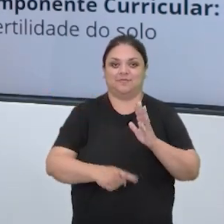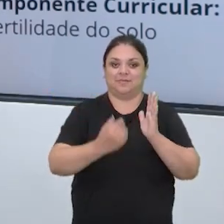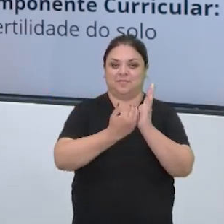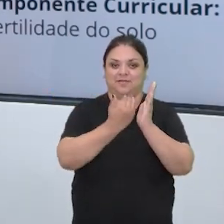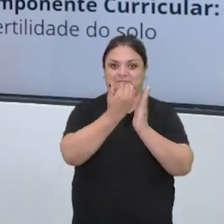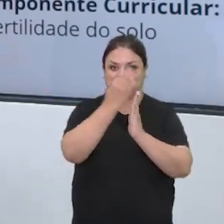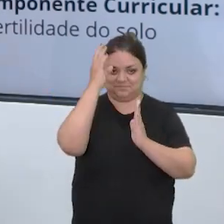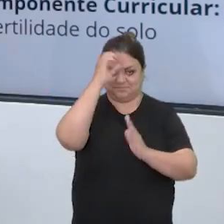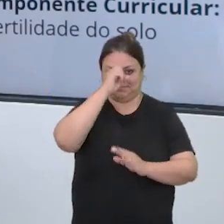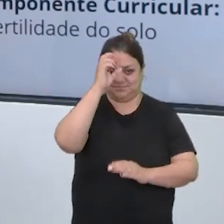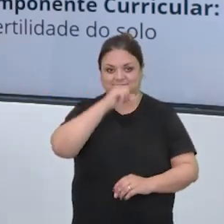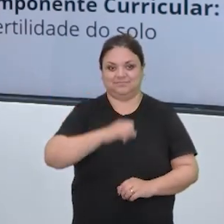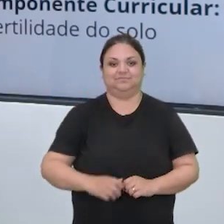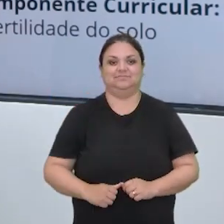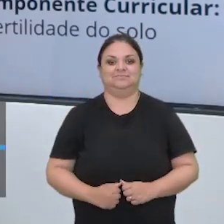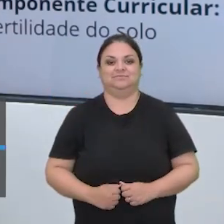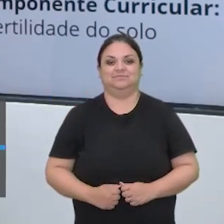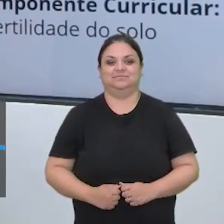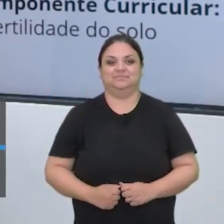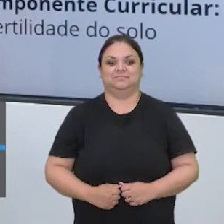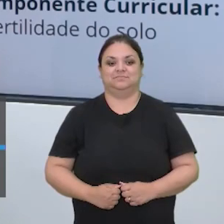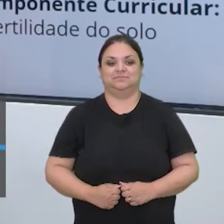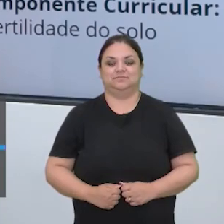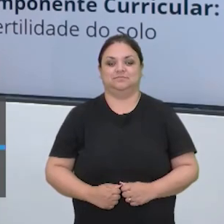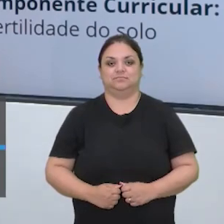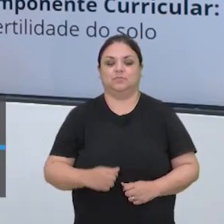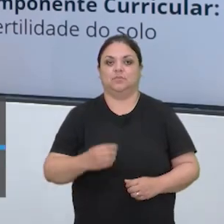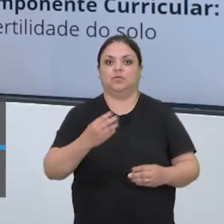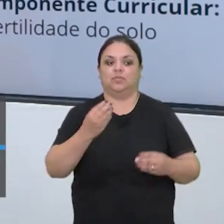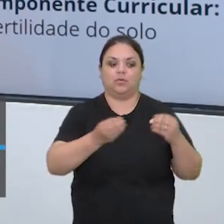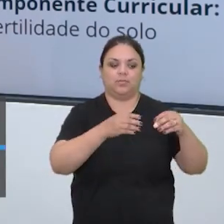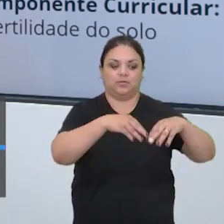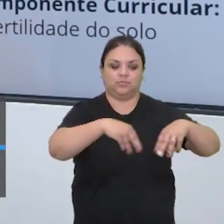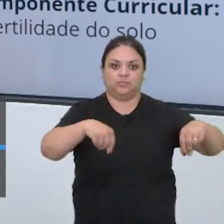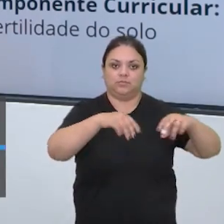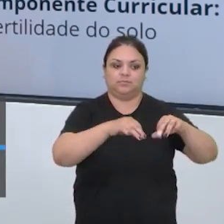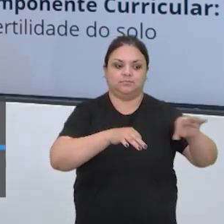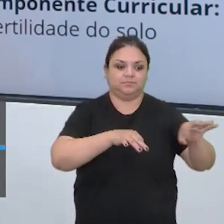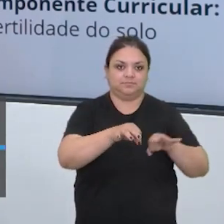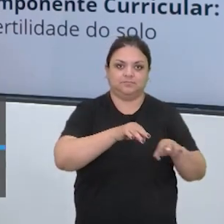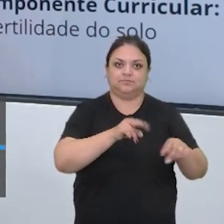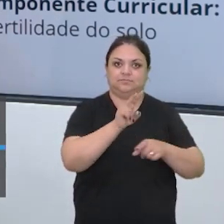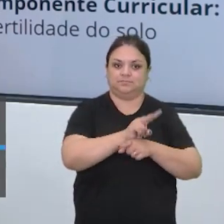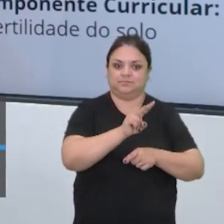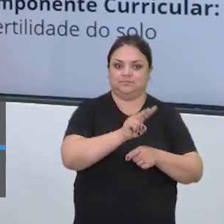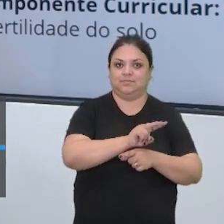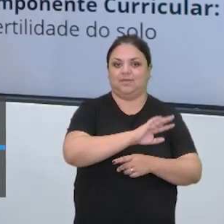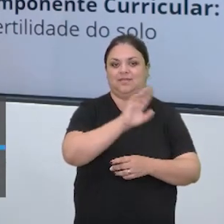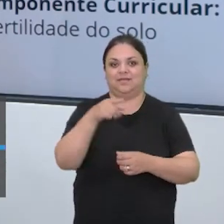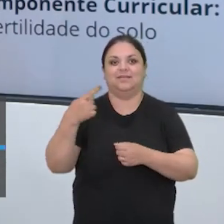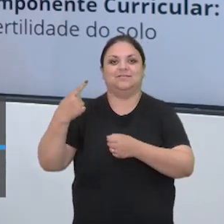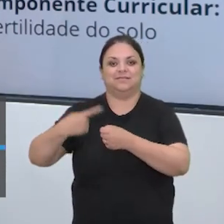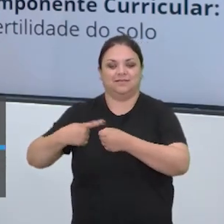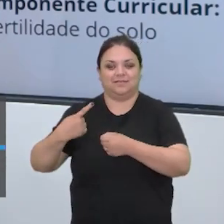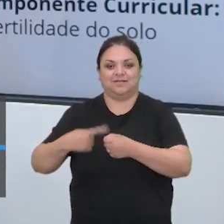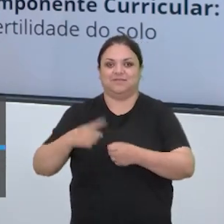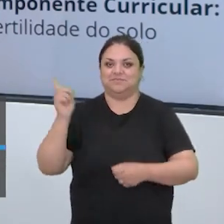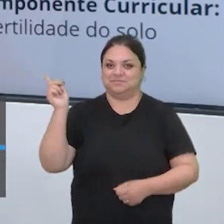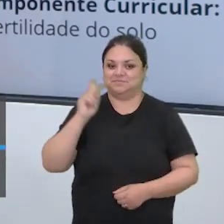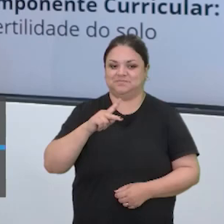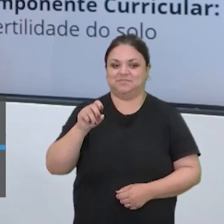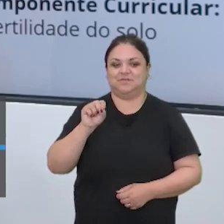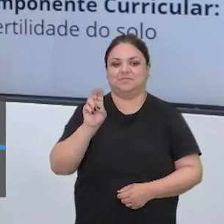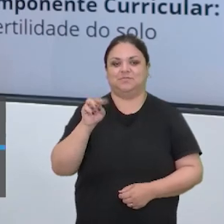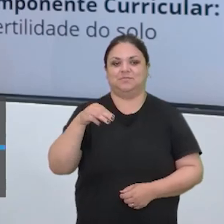aprofundamento a cultura do solo do campo à cidade, tá certo? Eu sou a professora Sumaia e hoje não estou